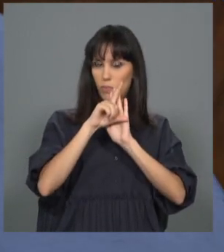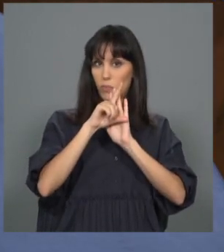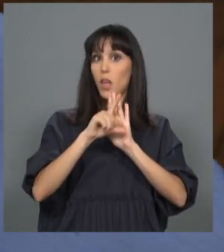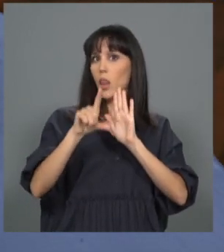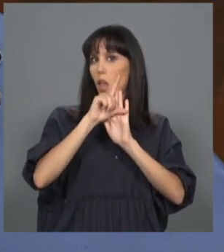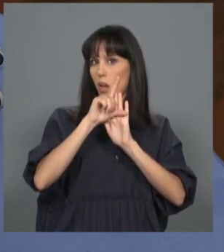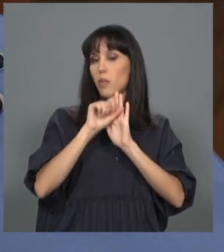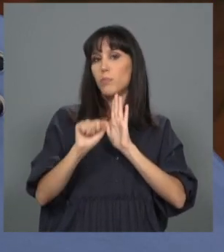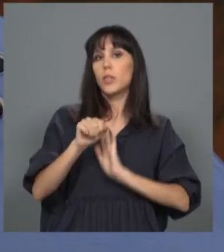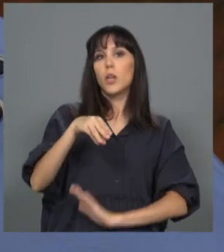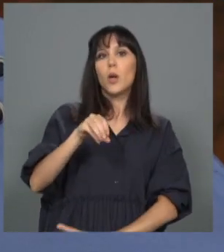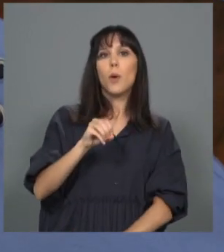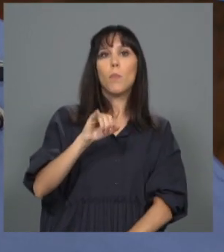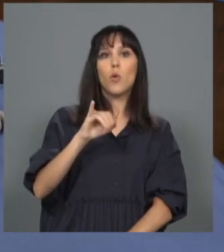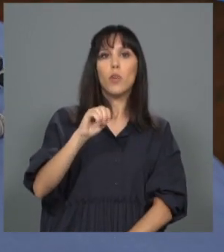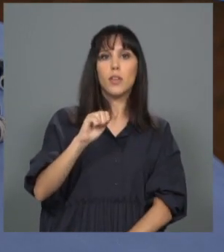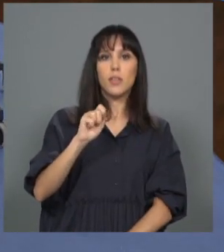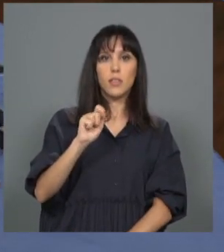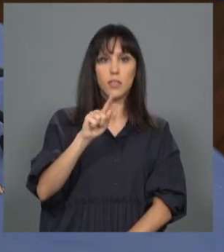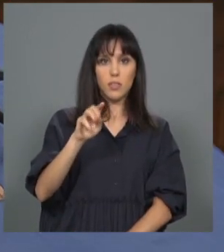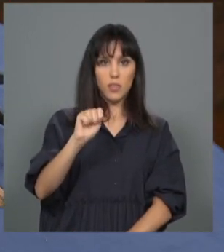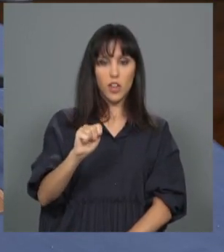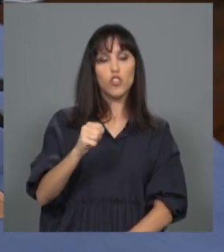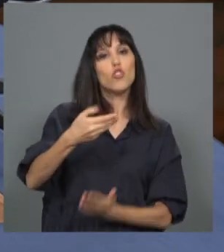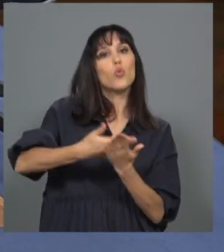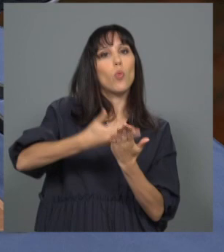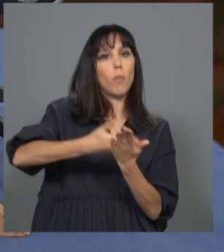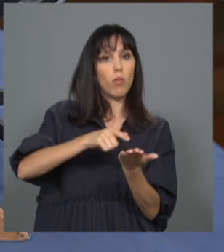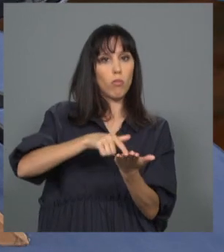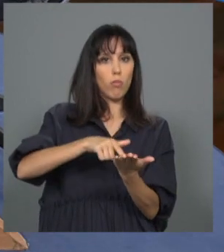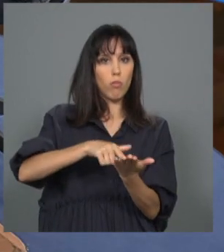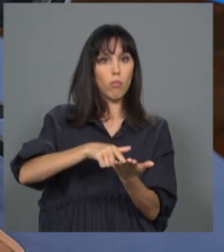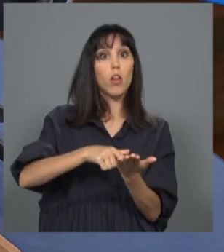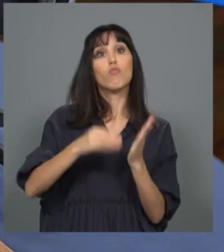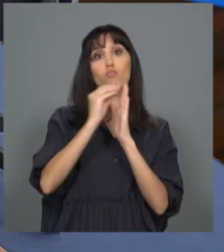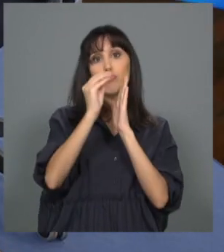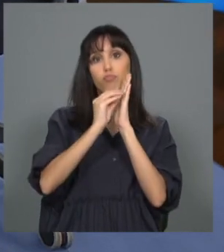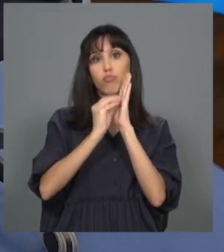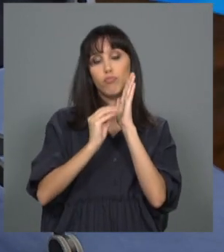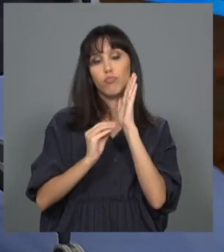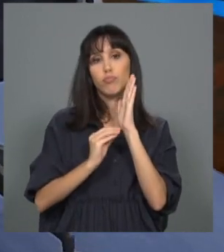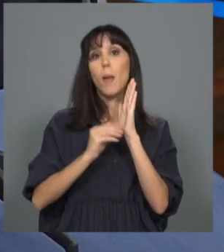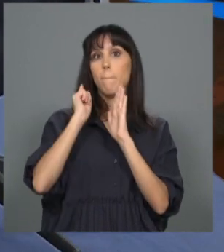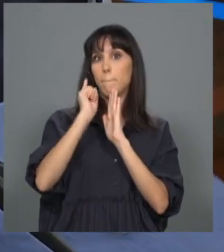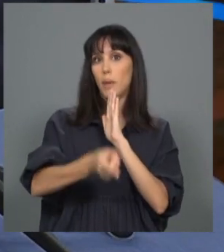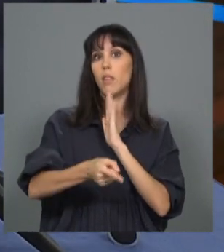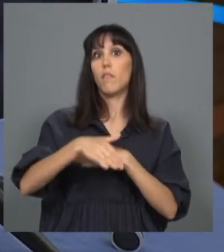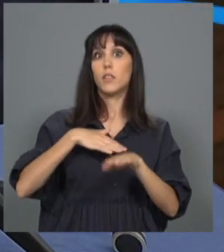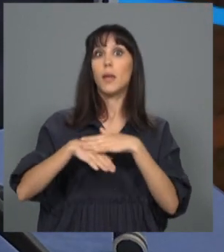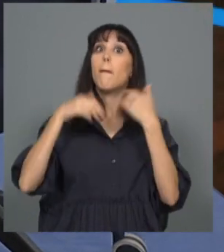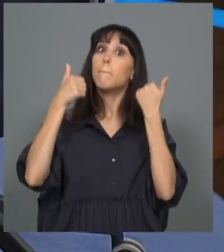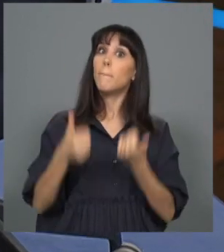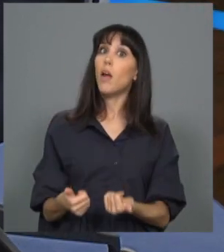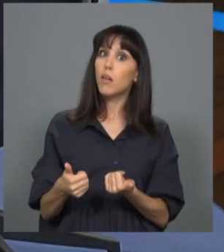de Moisés, a lei de Moisés, como um documento em que estavam escritas mandar praticar o bem, só